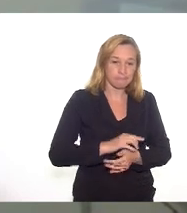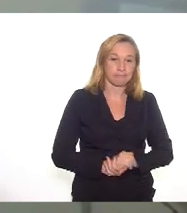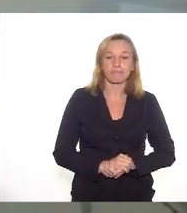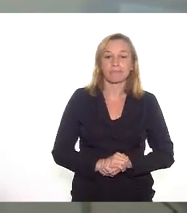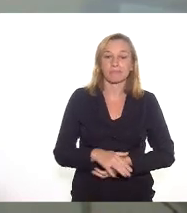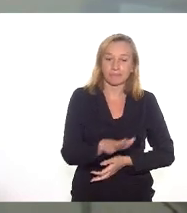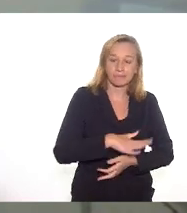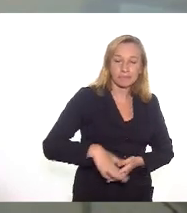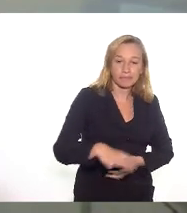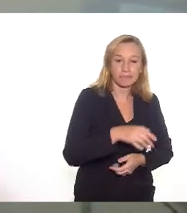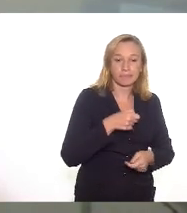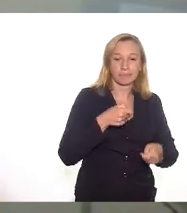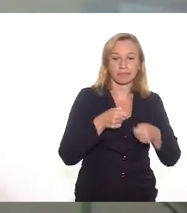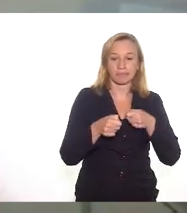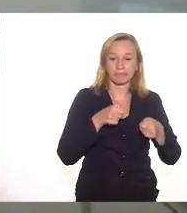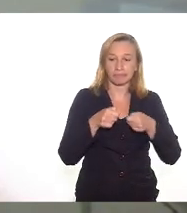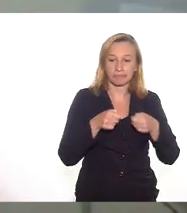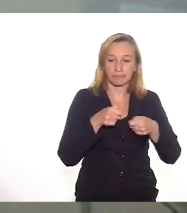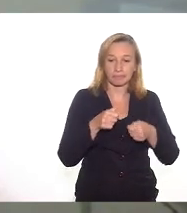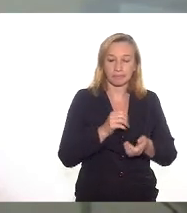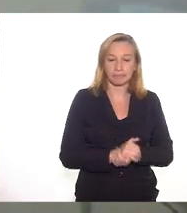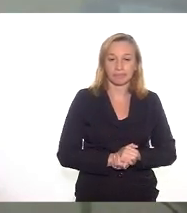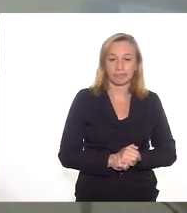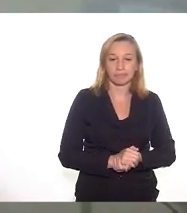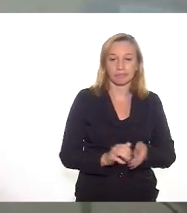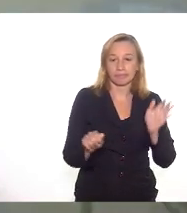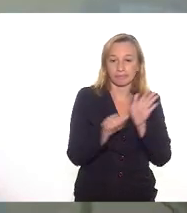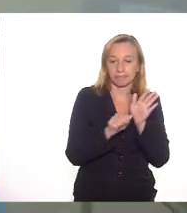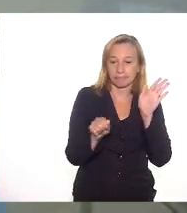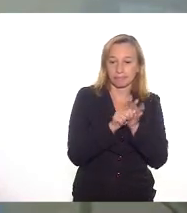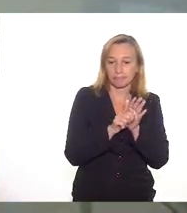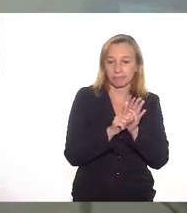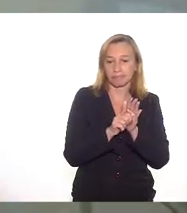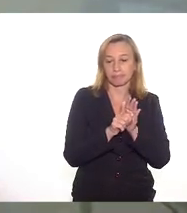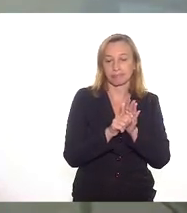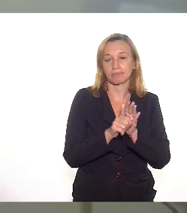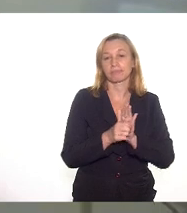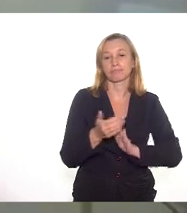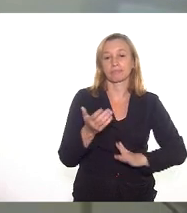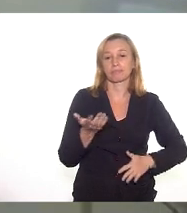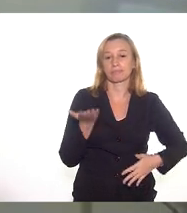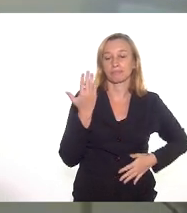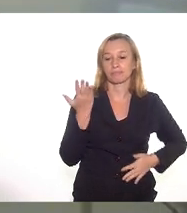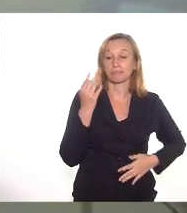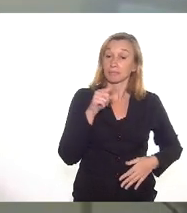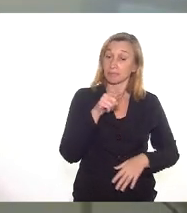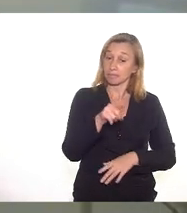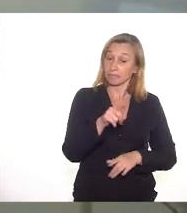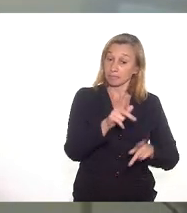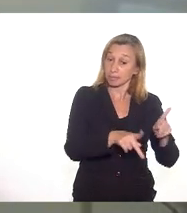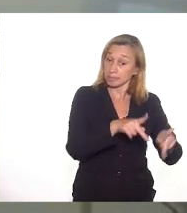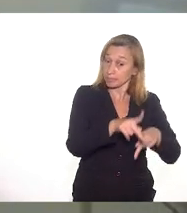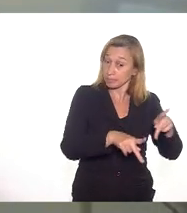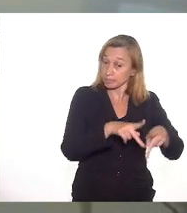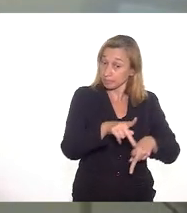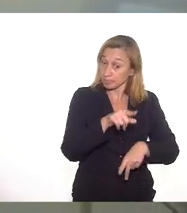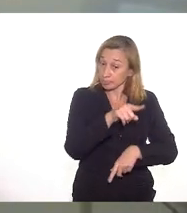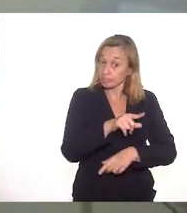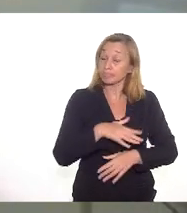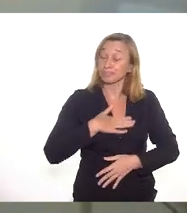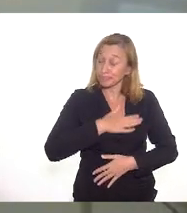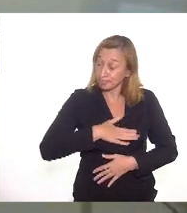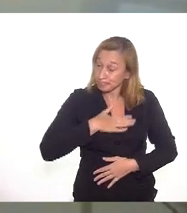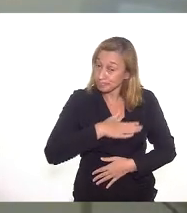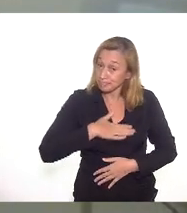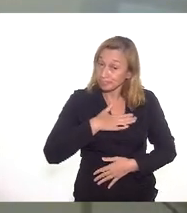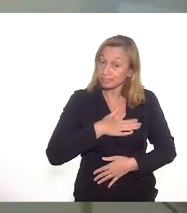nas áreas dominadas por narcotráfico. É esta população que a gente gostaria